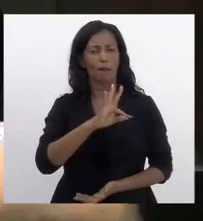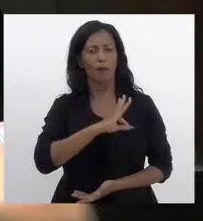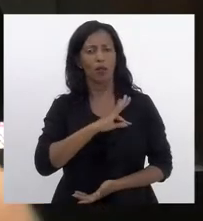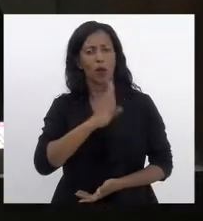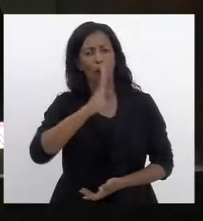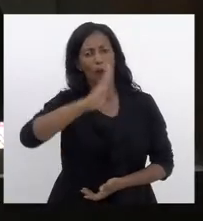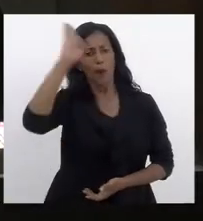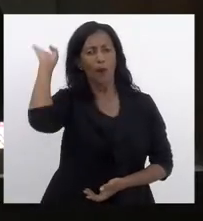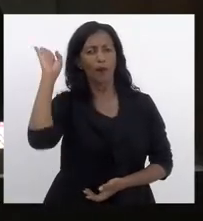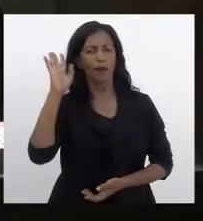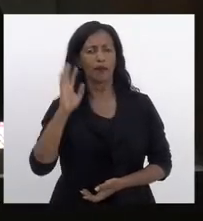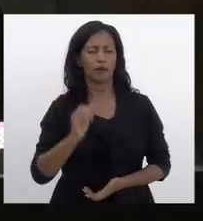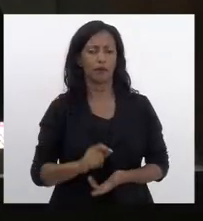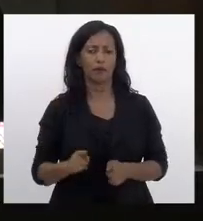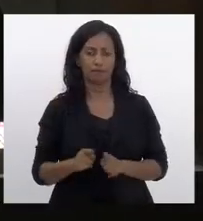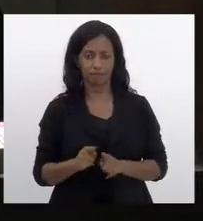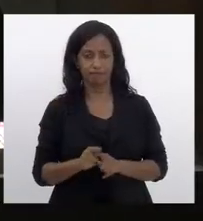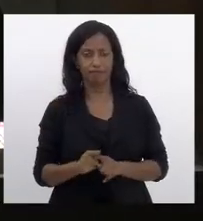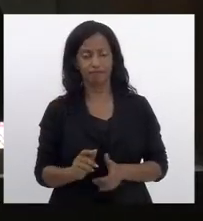bombeiro militar.